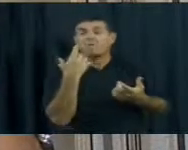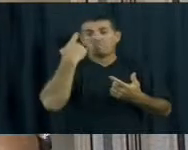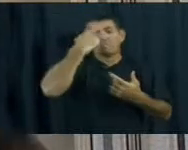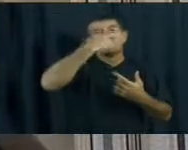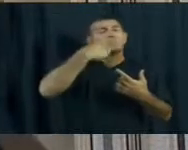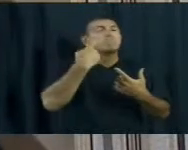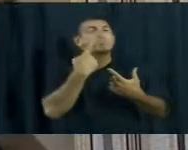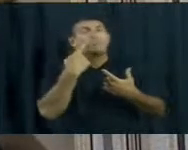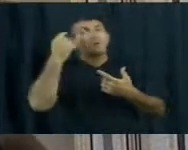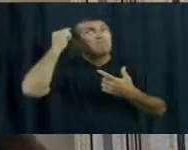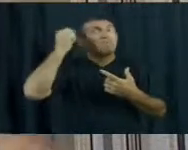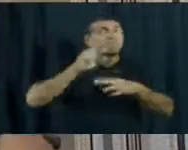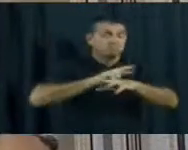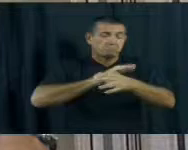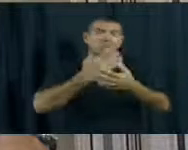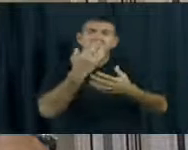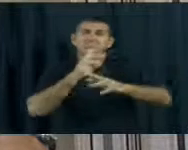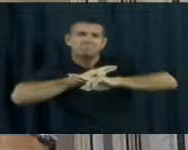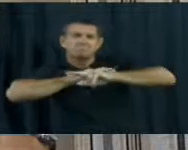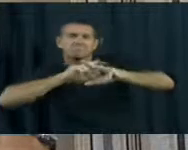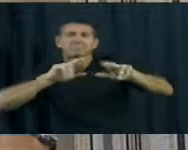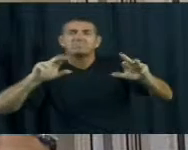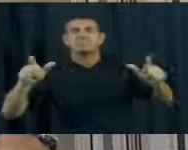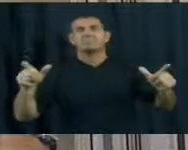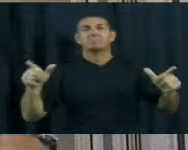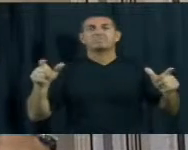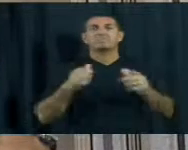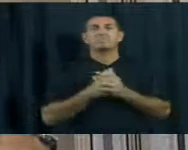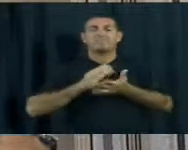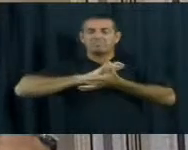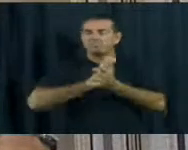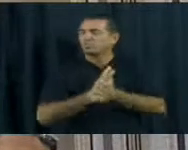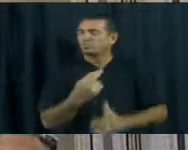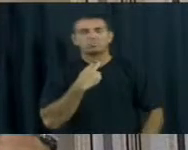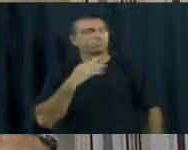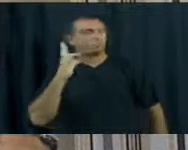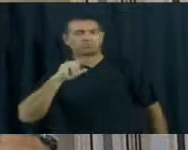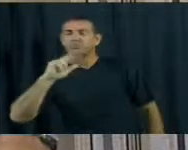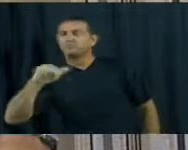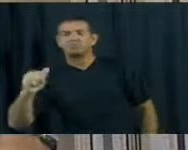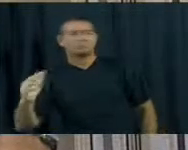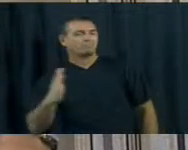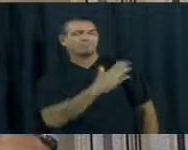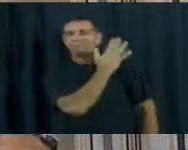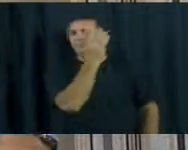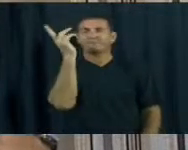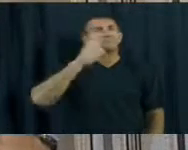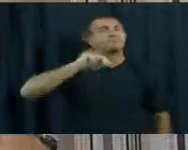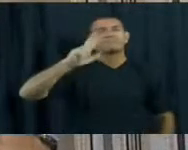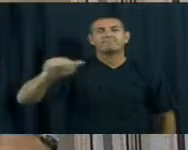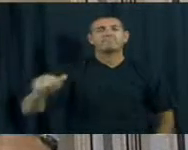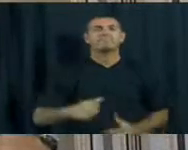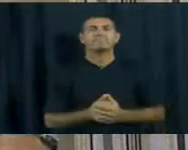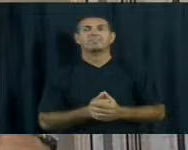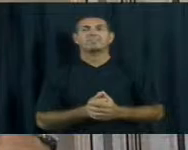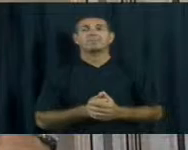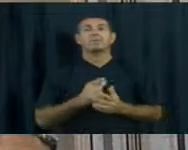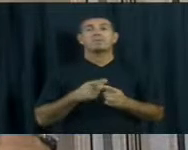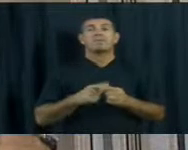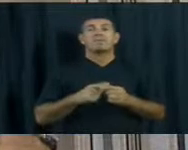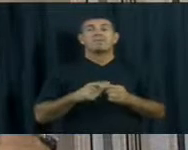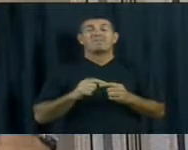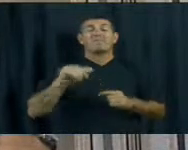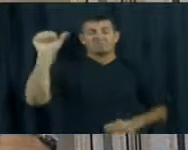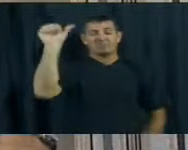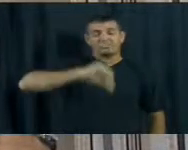do rosto, na cor do cabelo. A gente só não pode ter preconceito com relação a essas coisas, porque isso é que faz